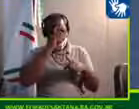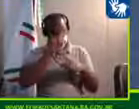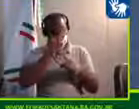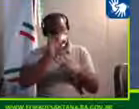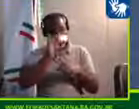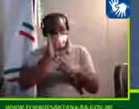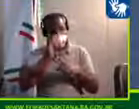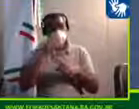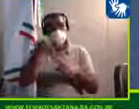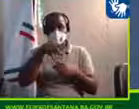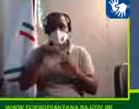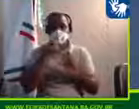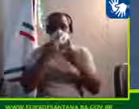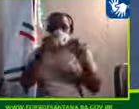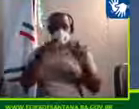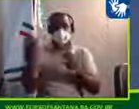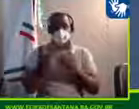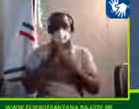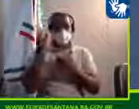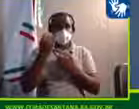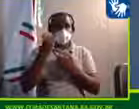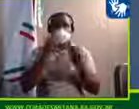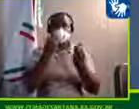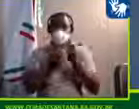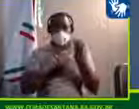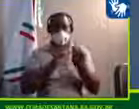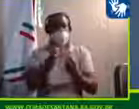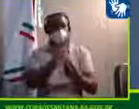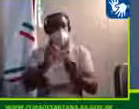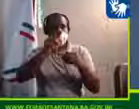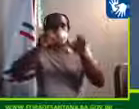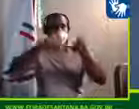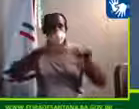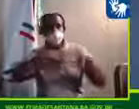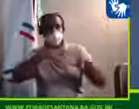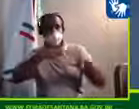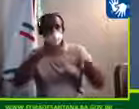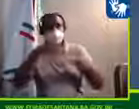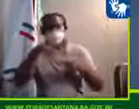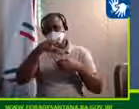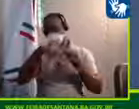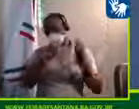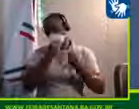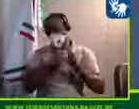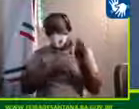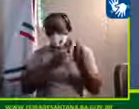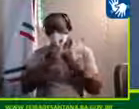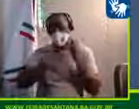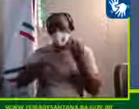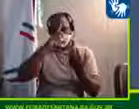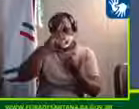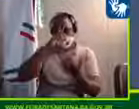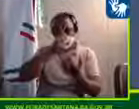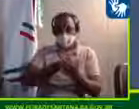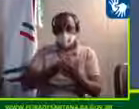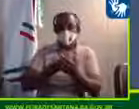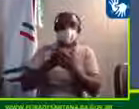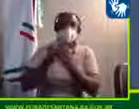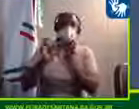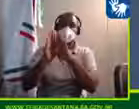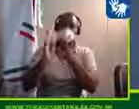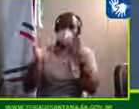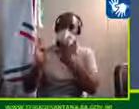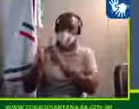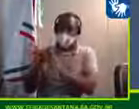Esse é um critério, inclusive, deve ser o critério utilizado em Salvador também. Então, nós, neste momento, decidimos, já que abrimos